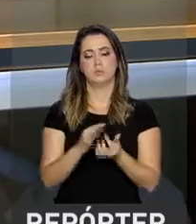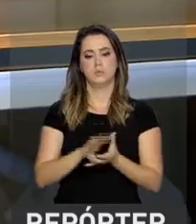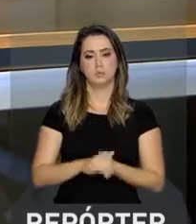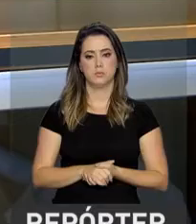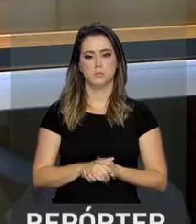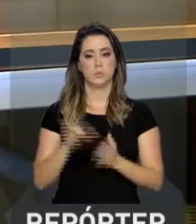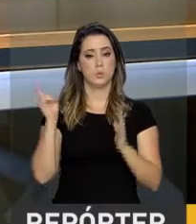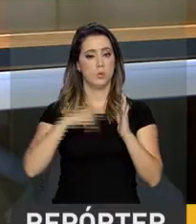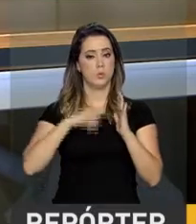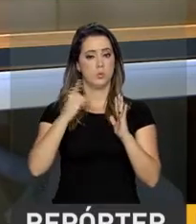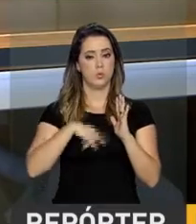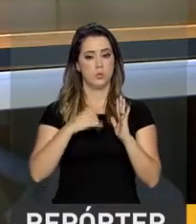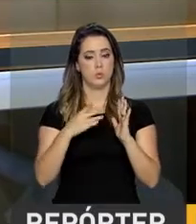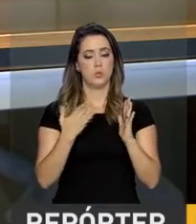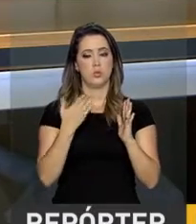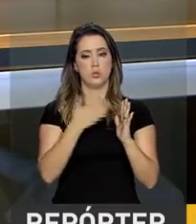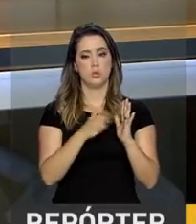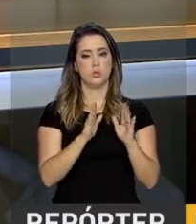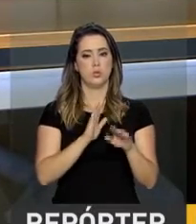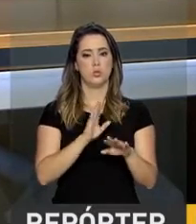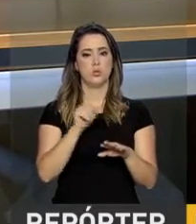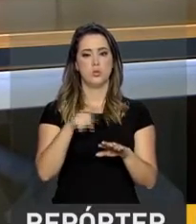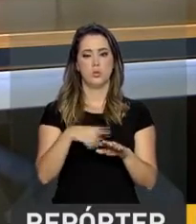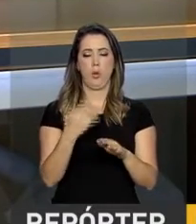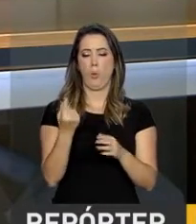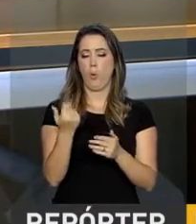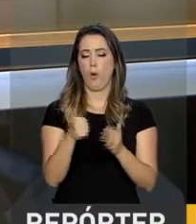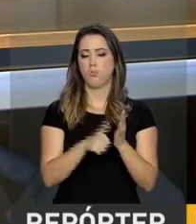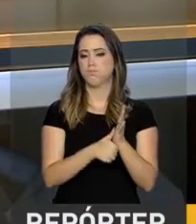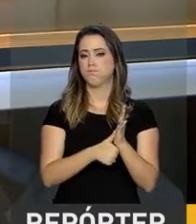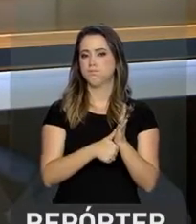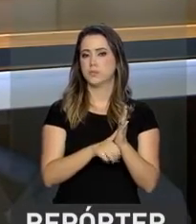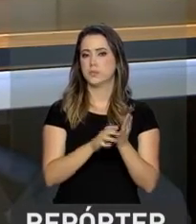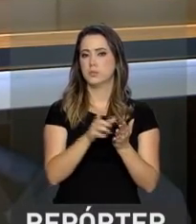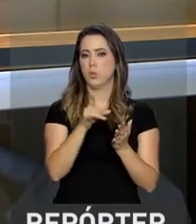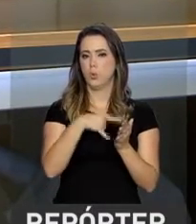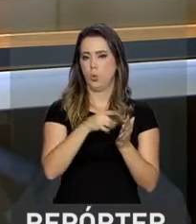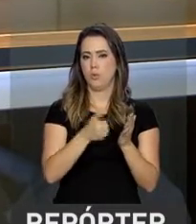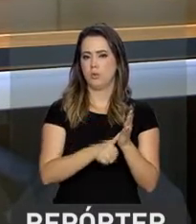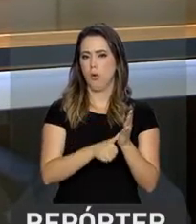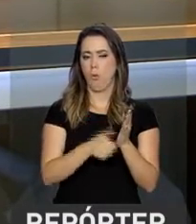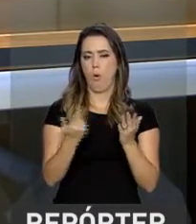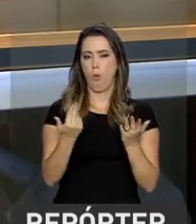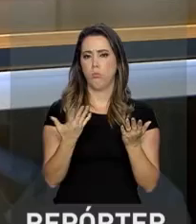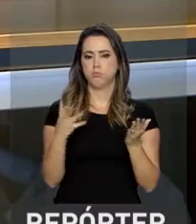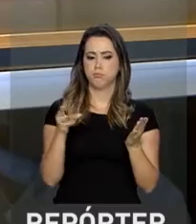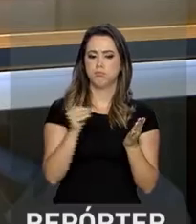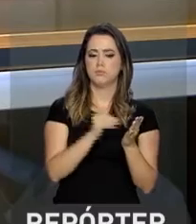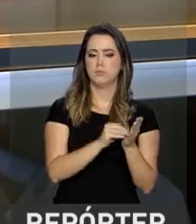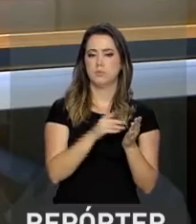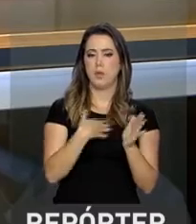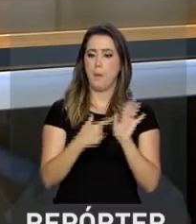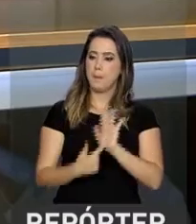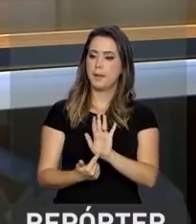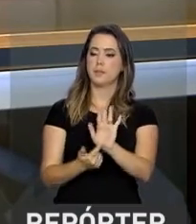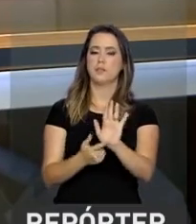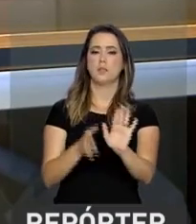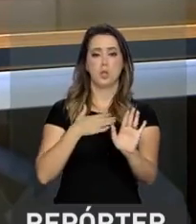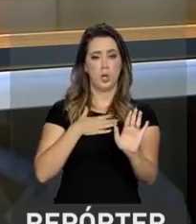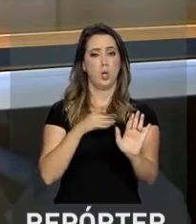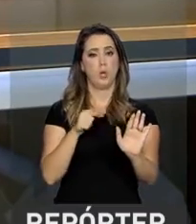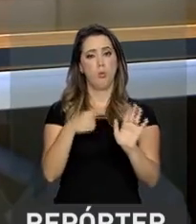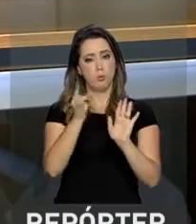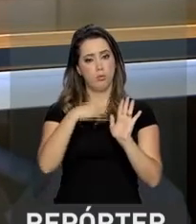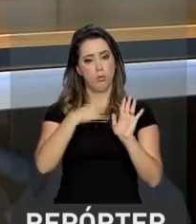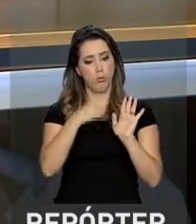título provisório o aço é um com a carteira de identidade para o assentado ele se apresenta como um detentor de um